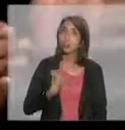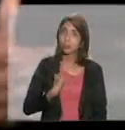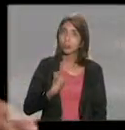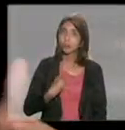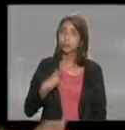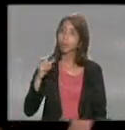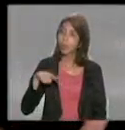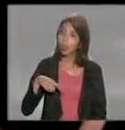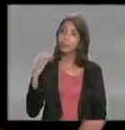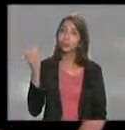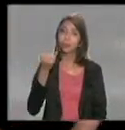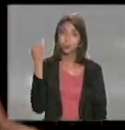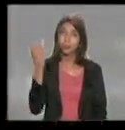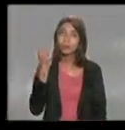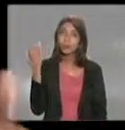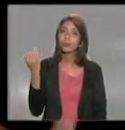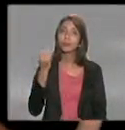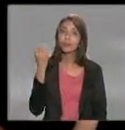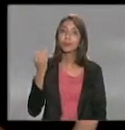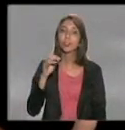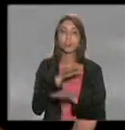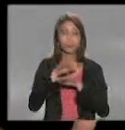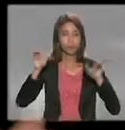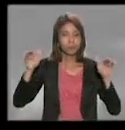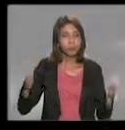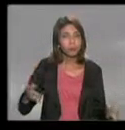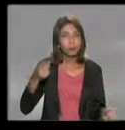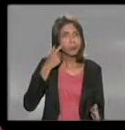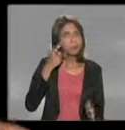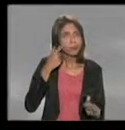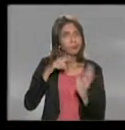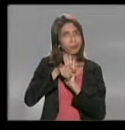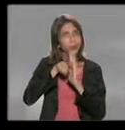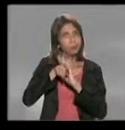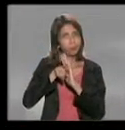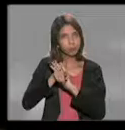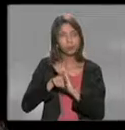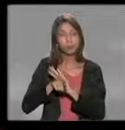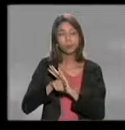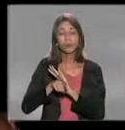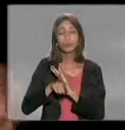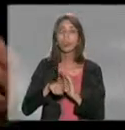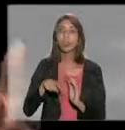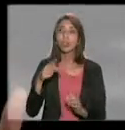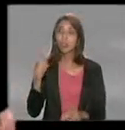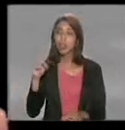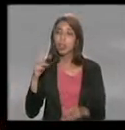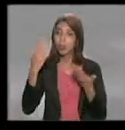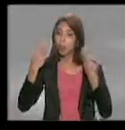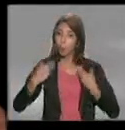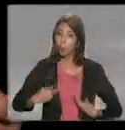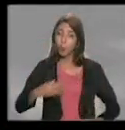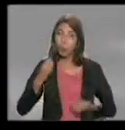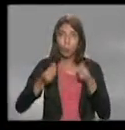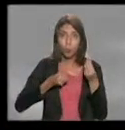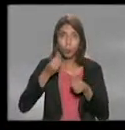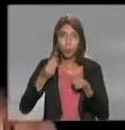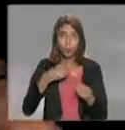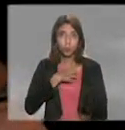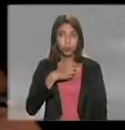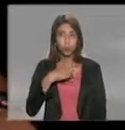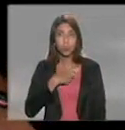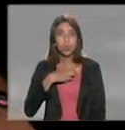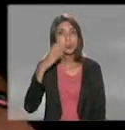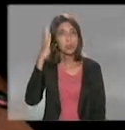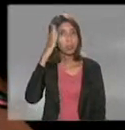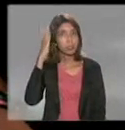avanço do cruzamento brasileiro, da miscigenação, que eles têm traços biotípicos, de fenótipos, que estão presentes nisso.